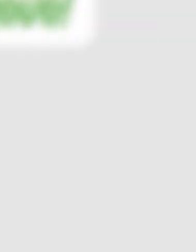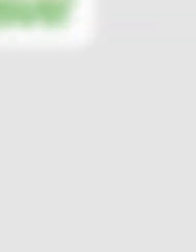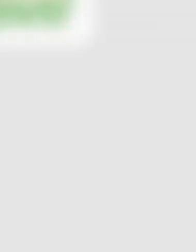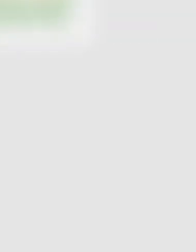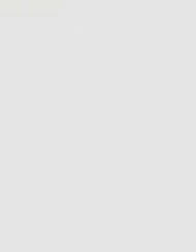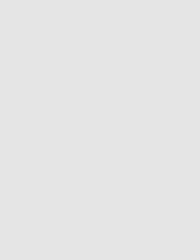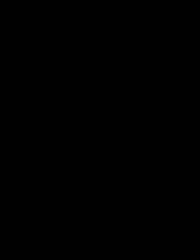valeu